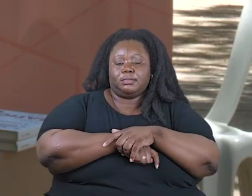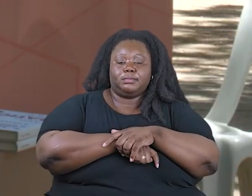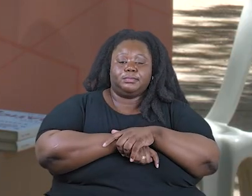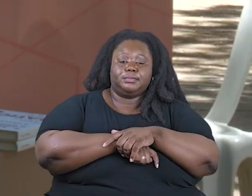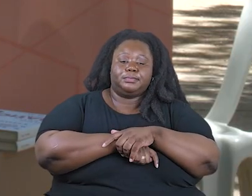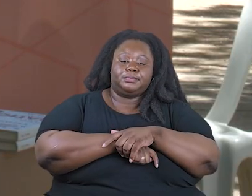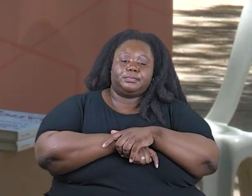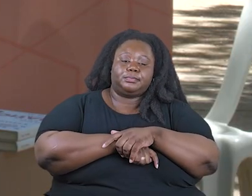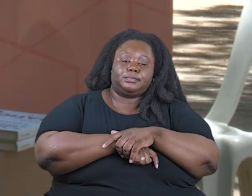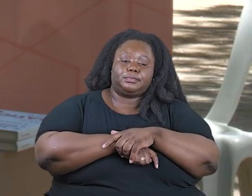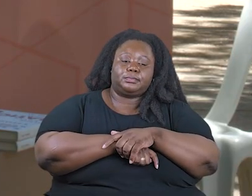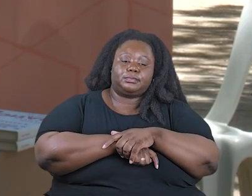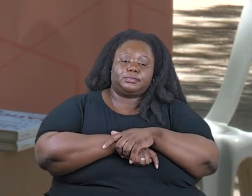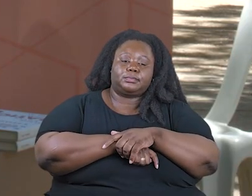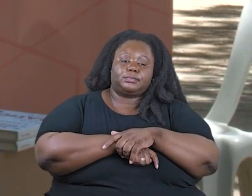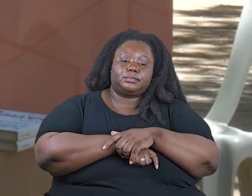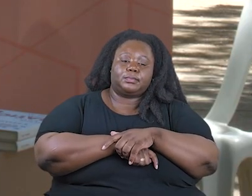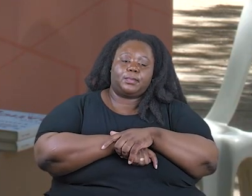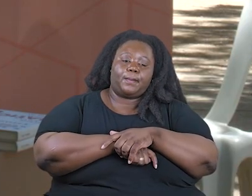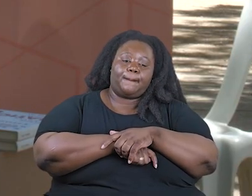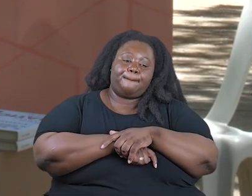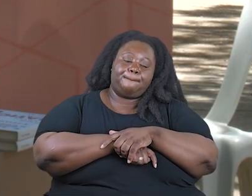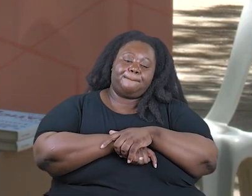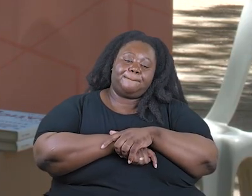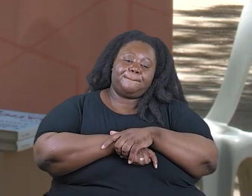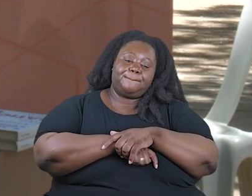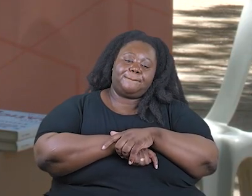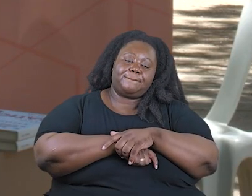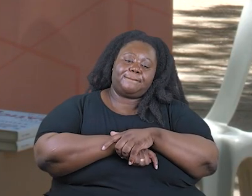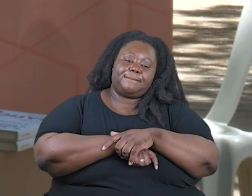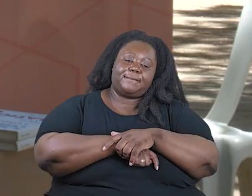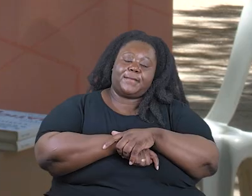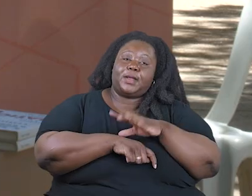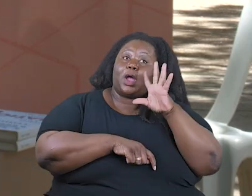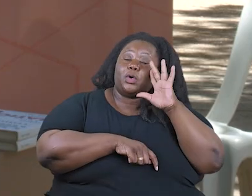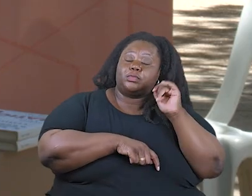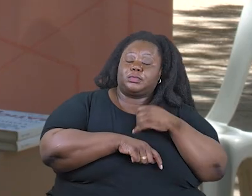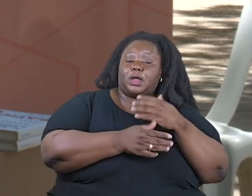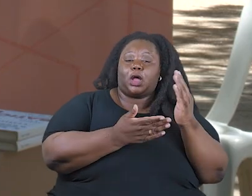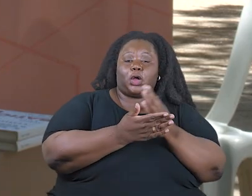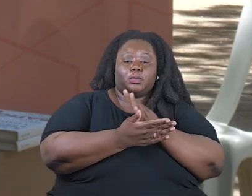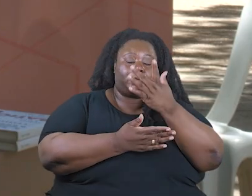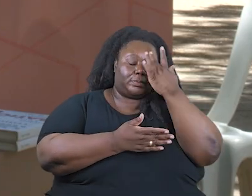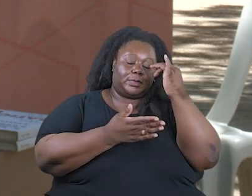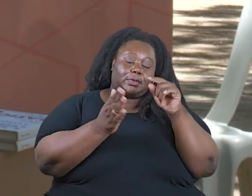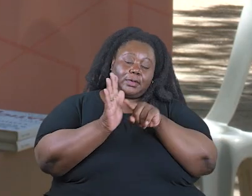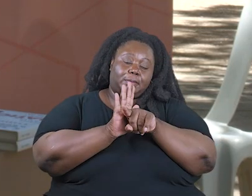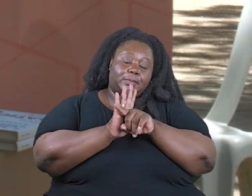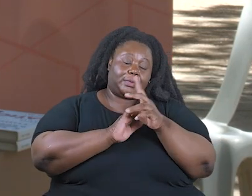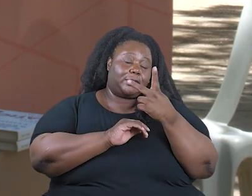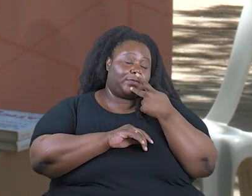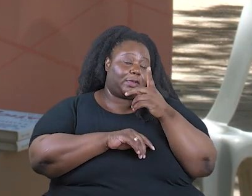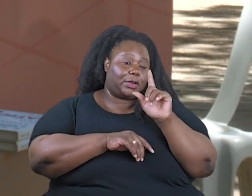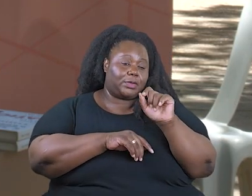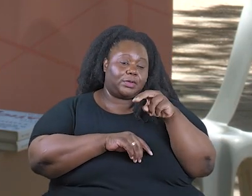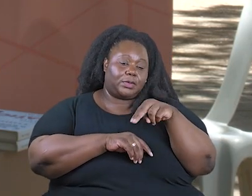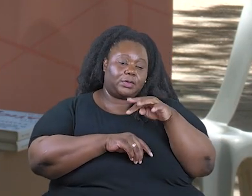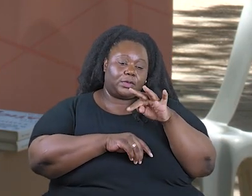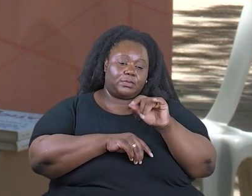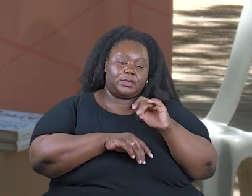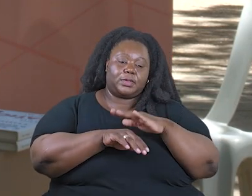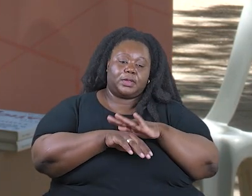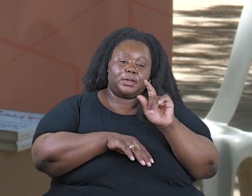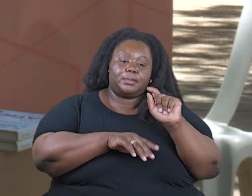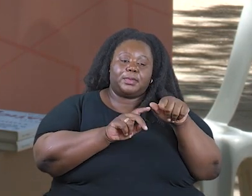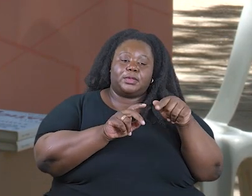E aí a conclusão que algumas pessoas que pesquisam falam a respeito é que o NFT ele